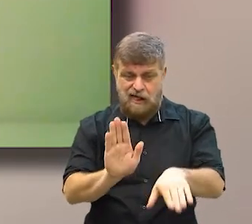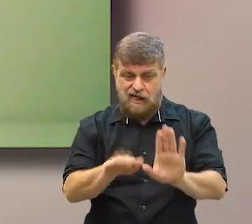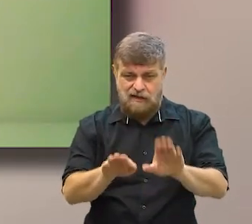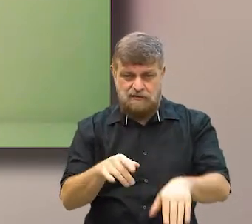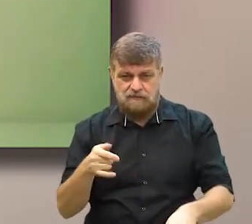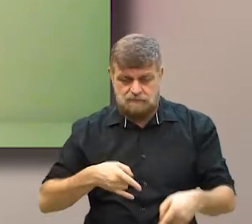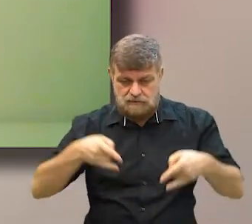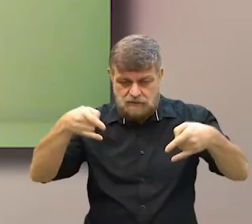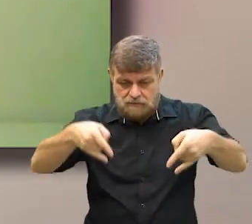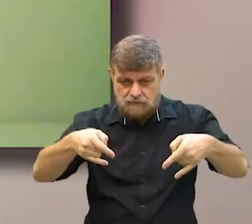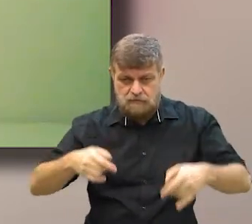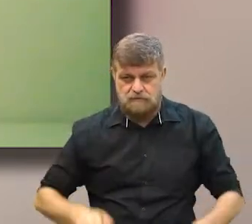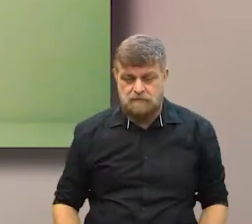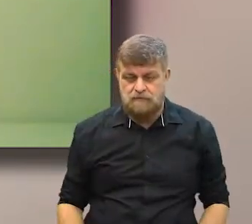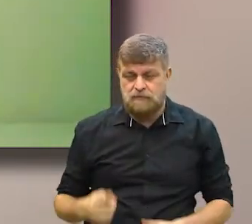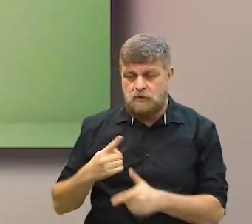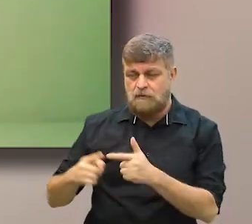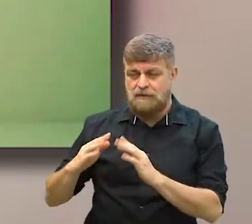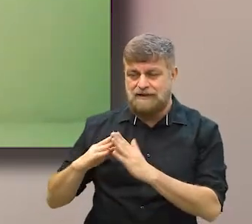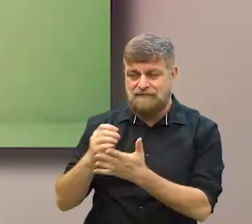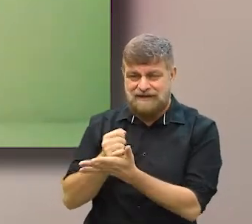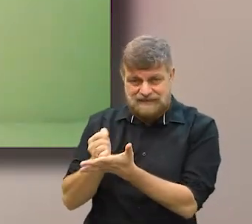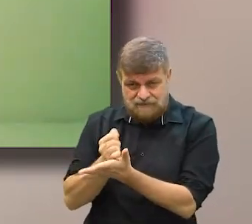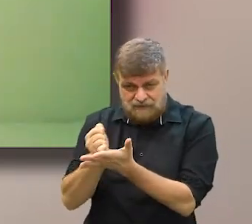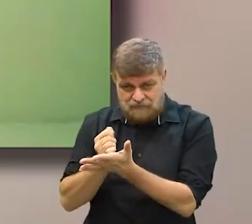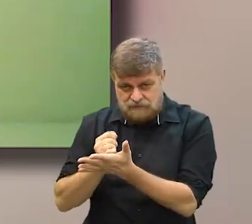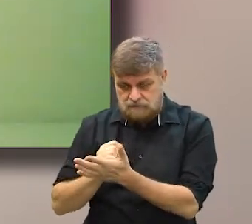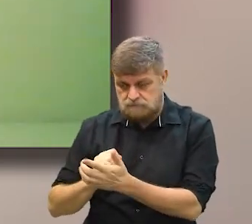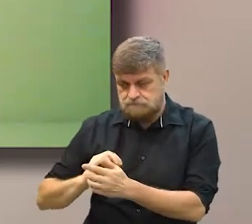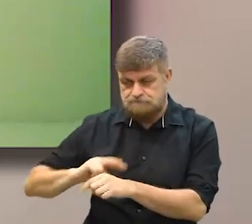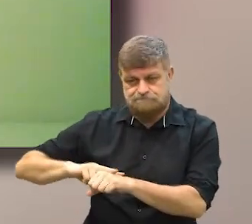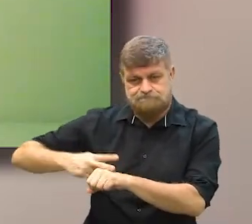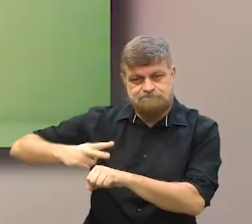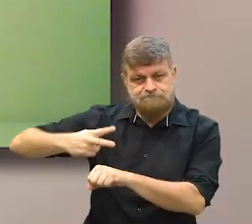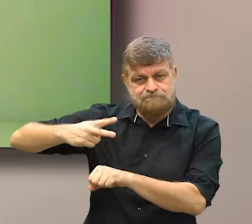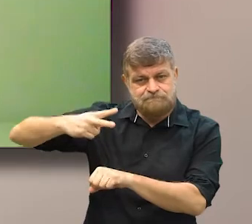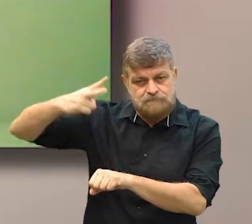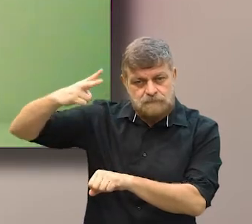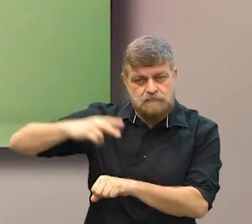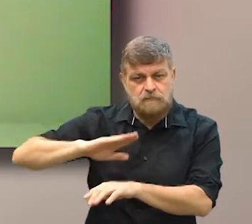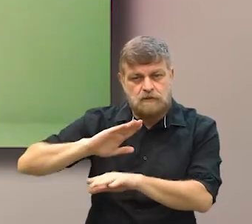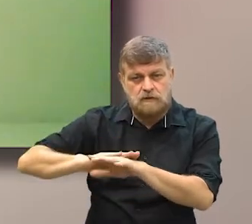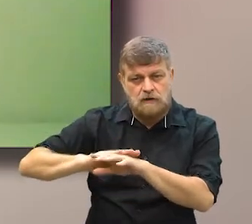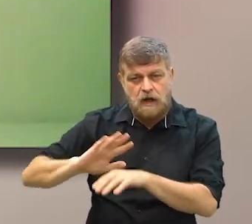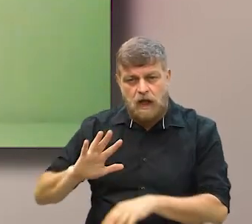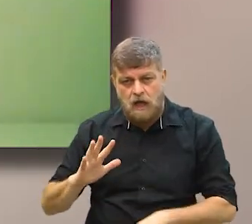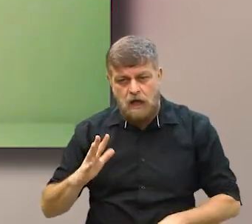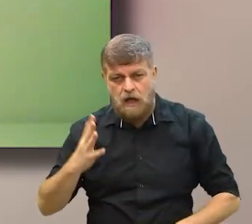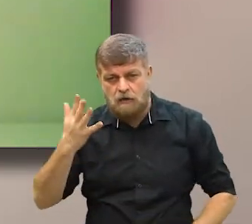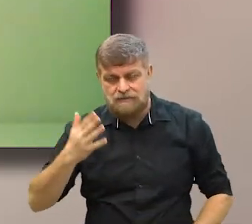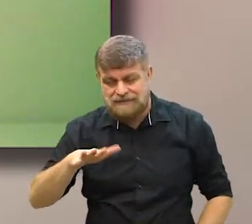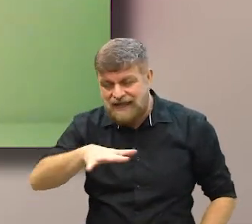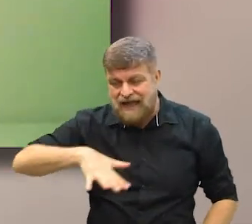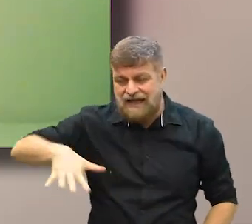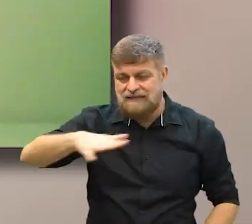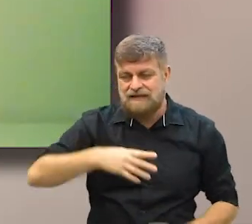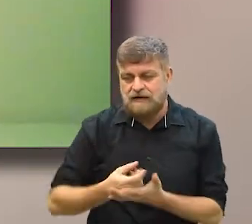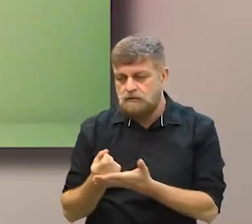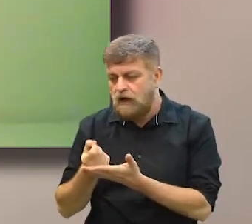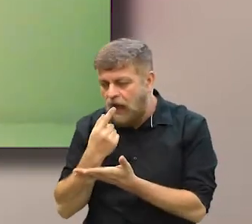problema da farmacopeia brasileira é que grandes avanços têm sido realizados do ponto de